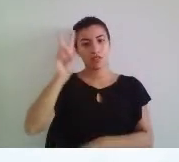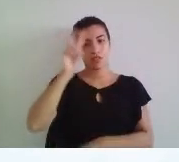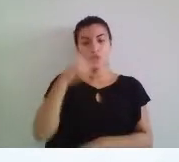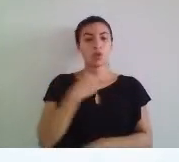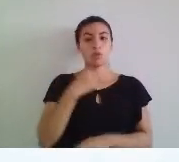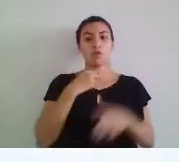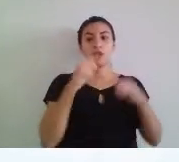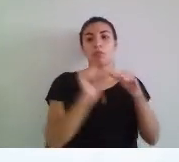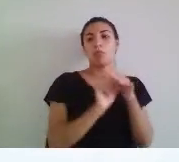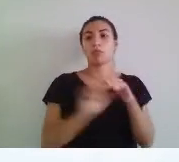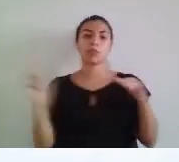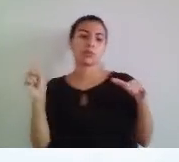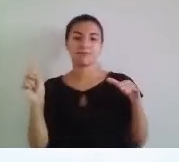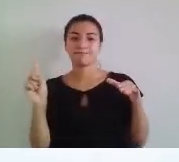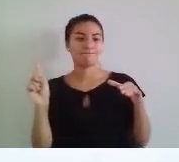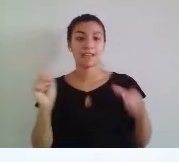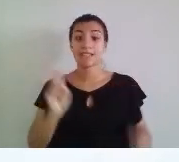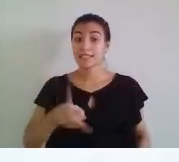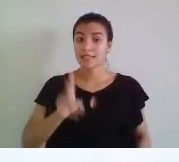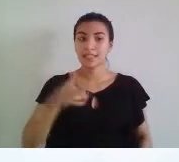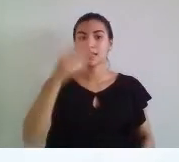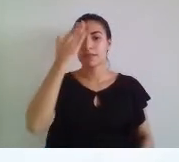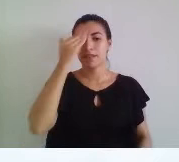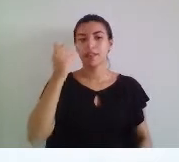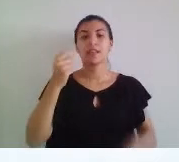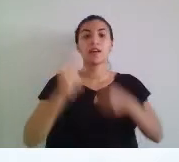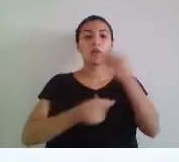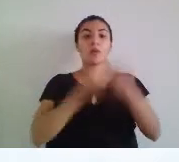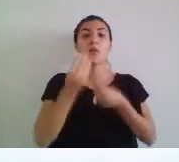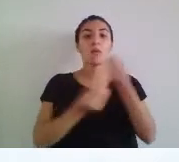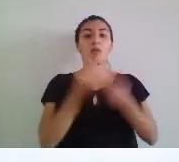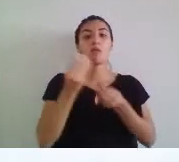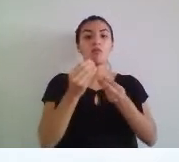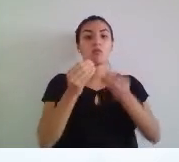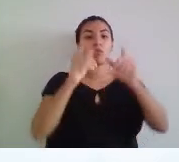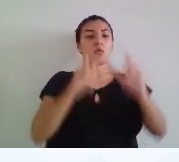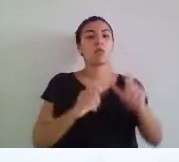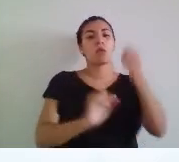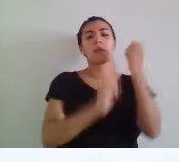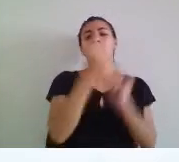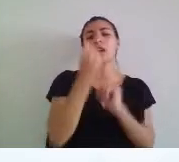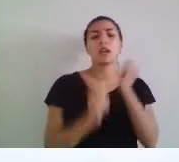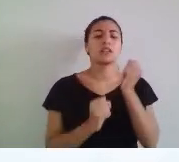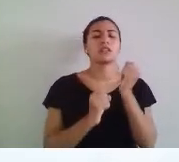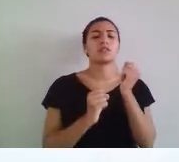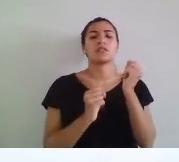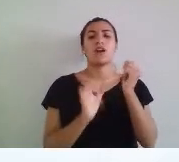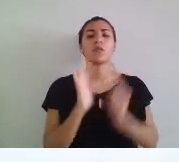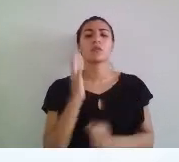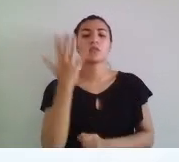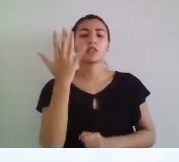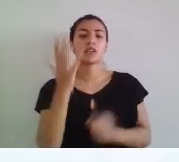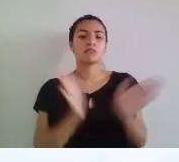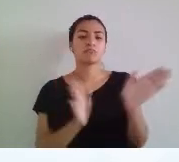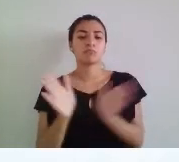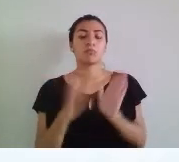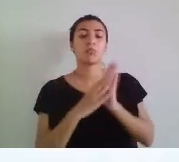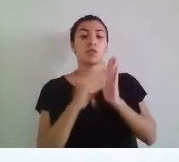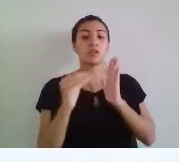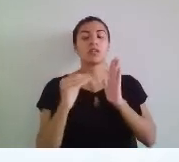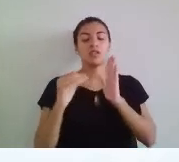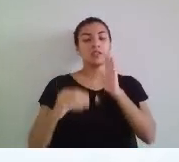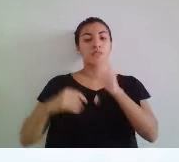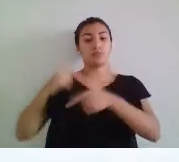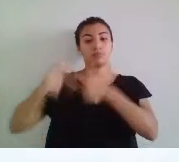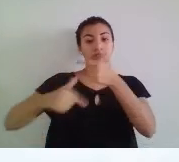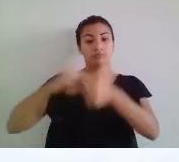do capitalismo, a gente sempre tem que entender como é que esse instituto que a gente está estudando funciona dentro do modelo capitalista de produção,